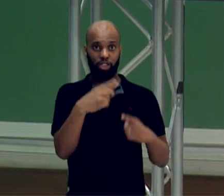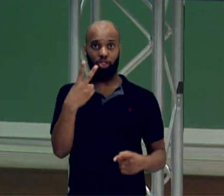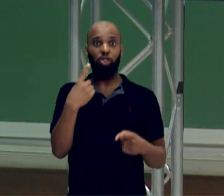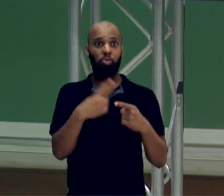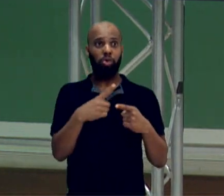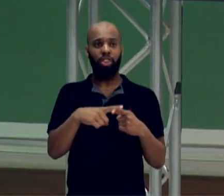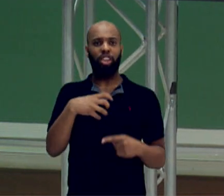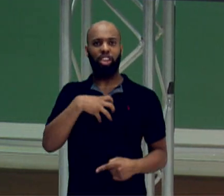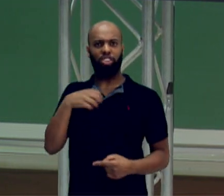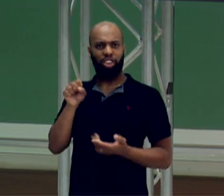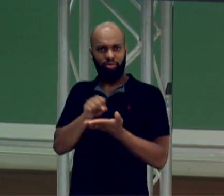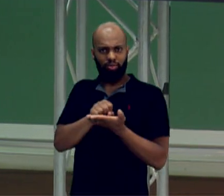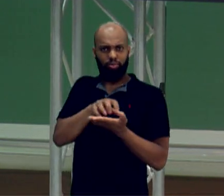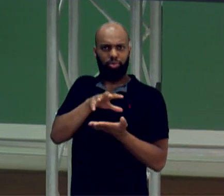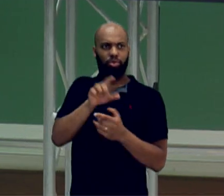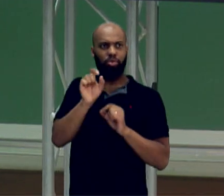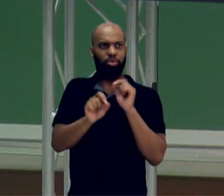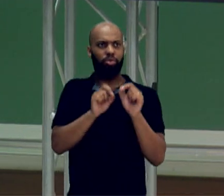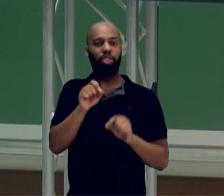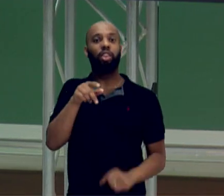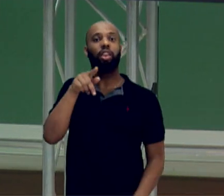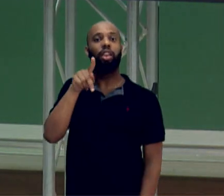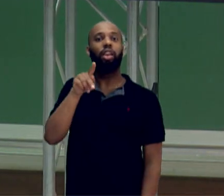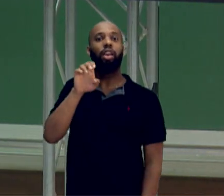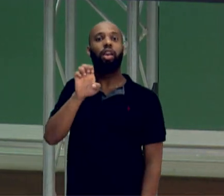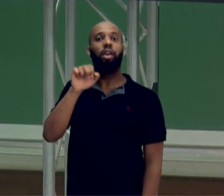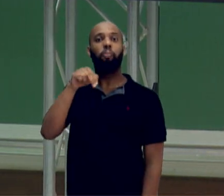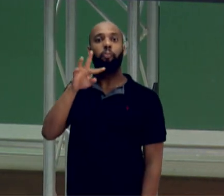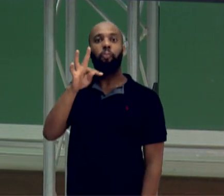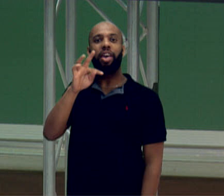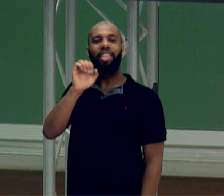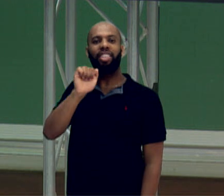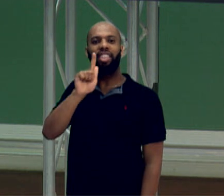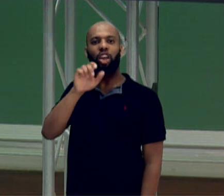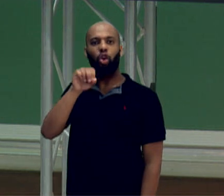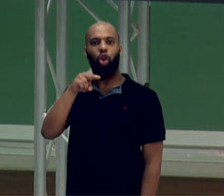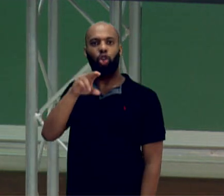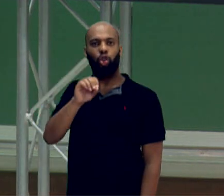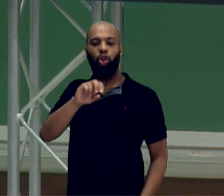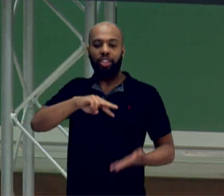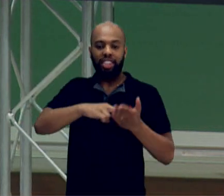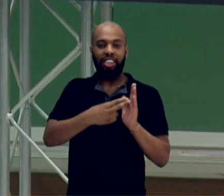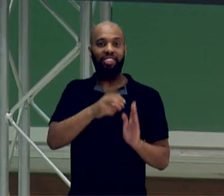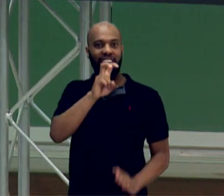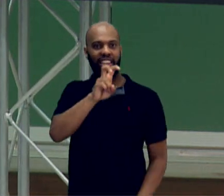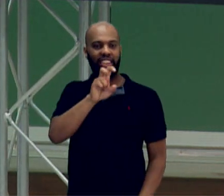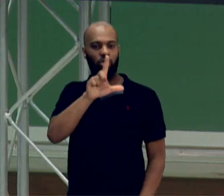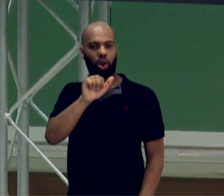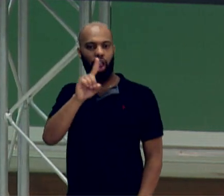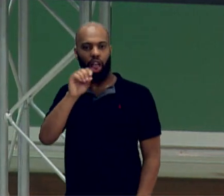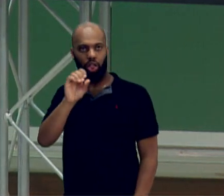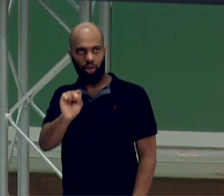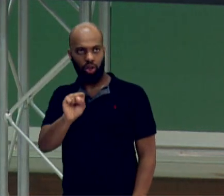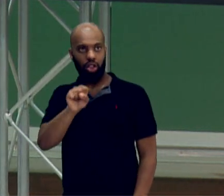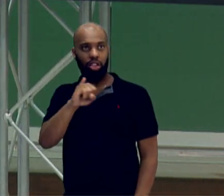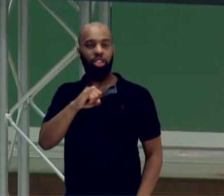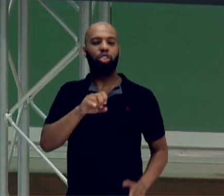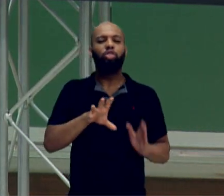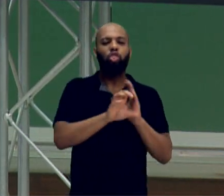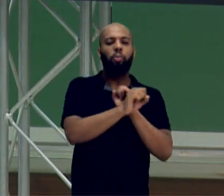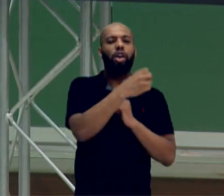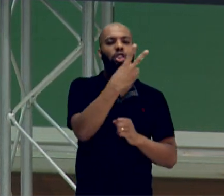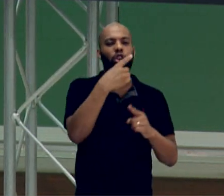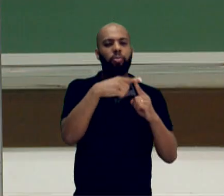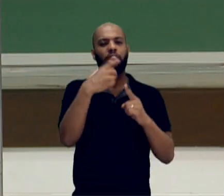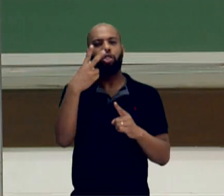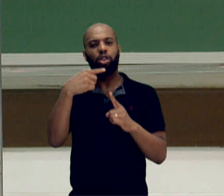forma geométrica é chamada de pentágono. Muito bem. Se eu somar 2, 2, 2, ou seja, fazer 5 vezes